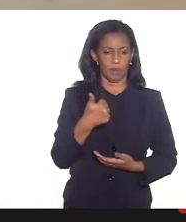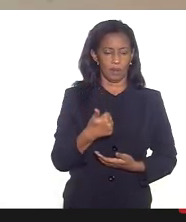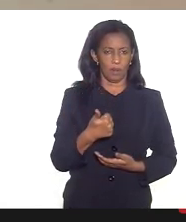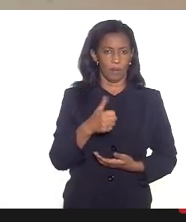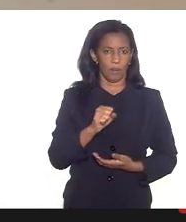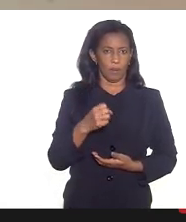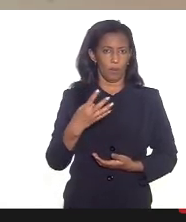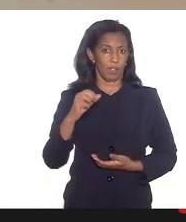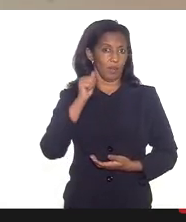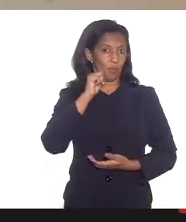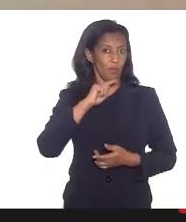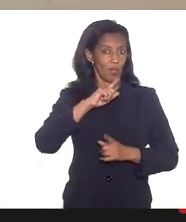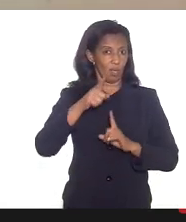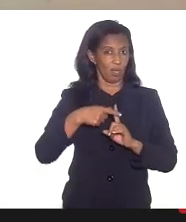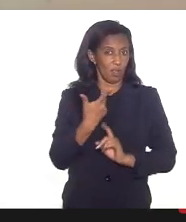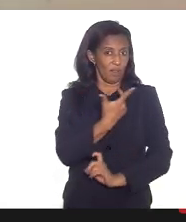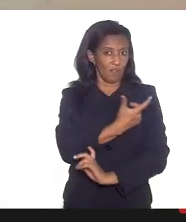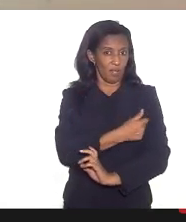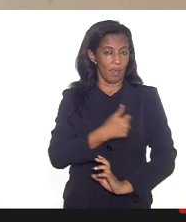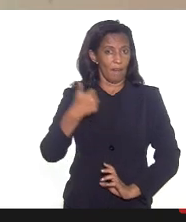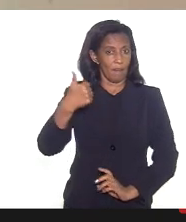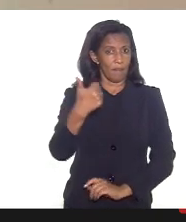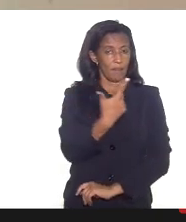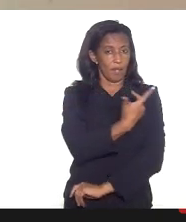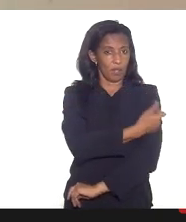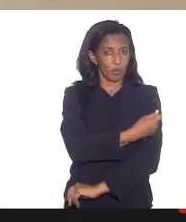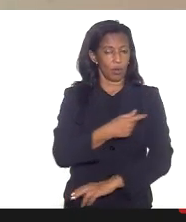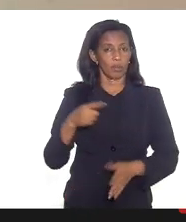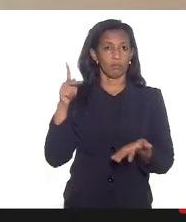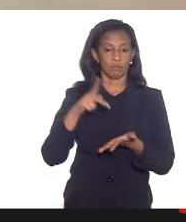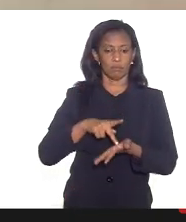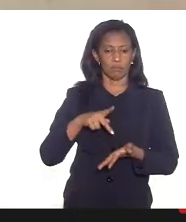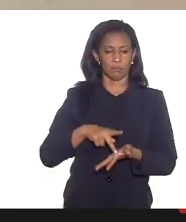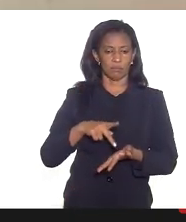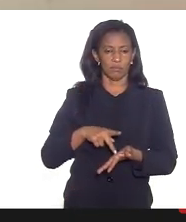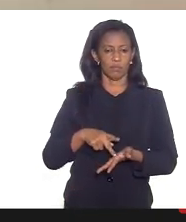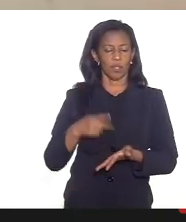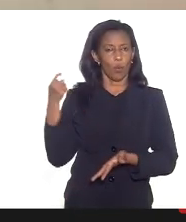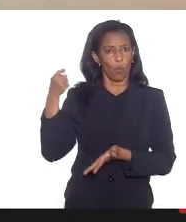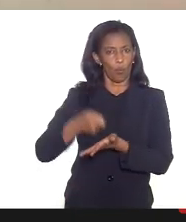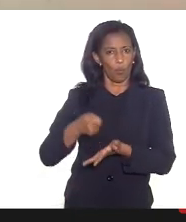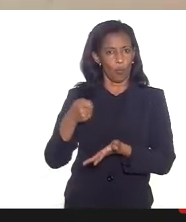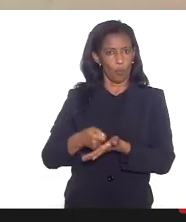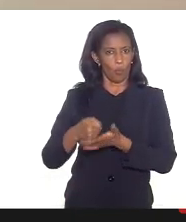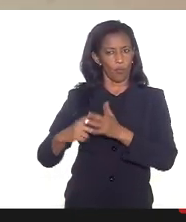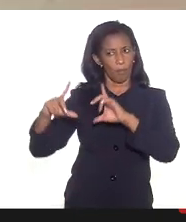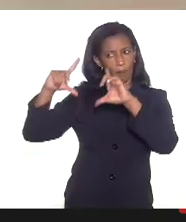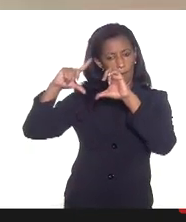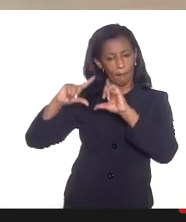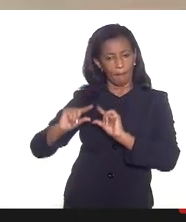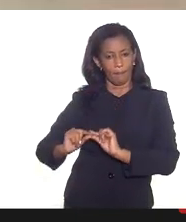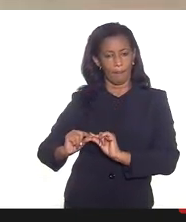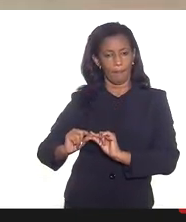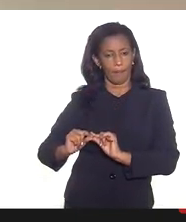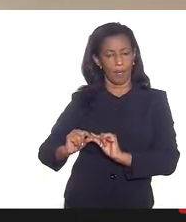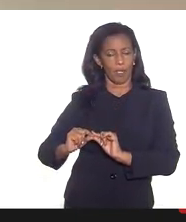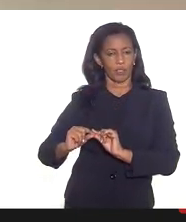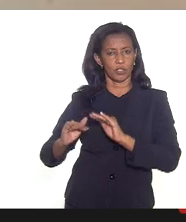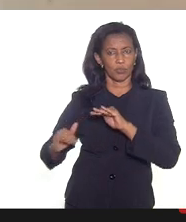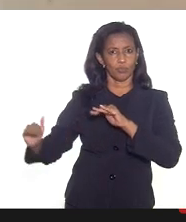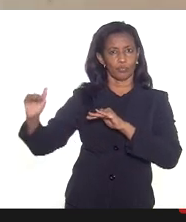mulheres gestantes vacinados com a primeira dose e de fato confirma a baixa cobertura